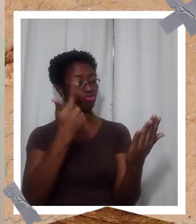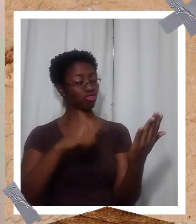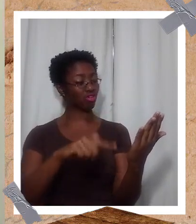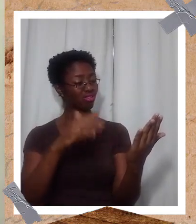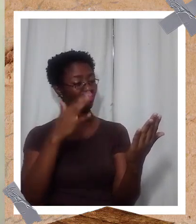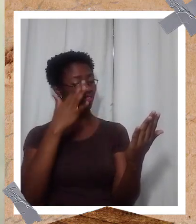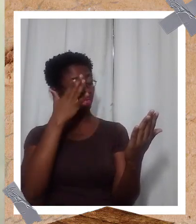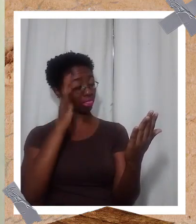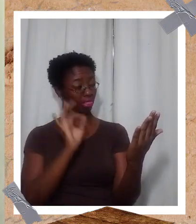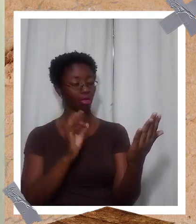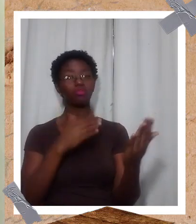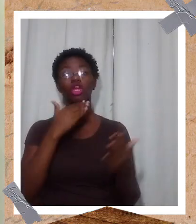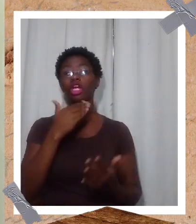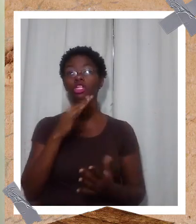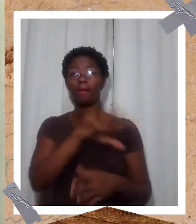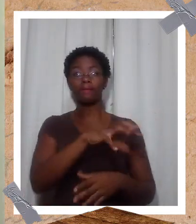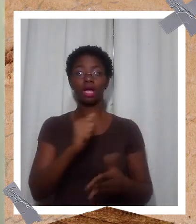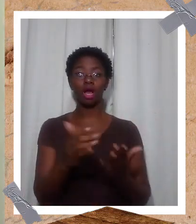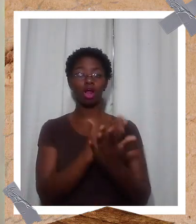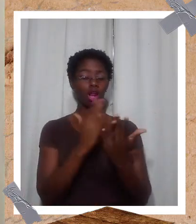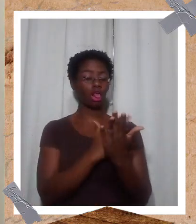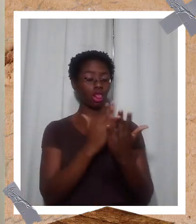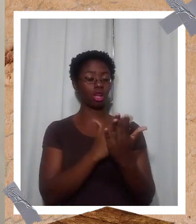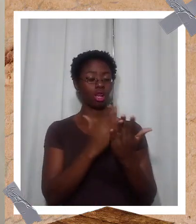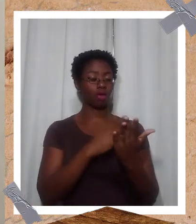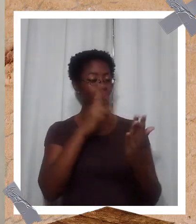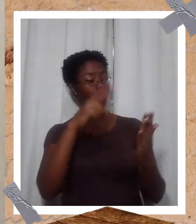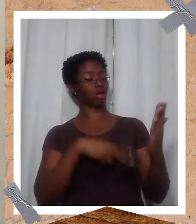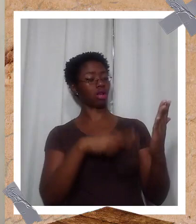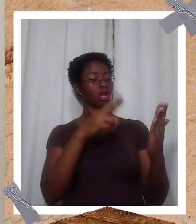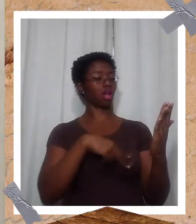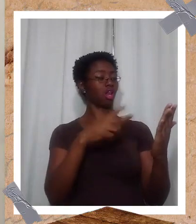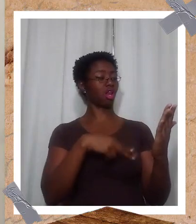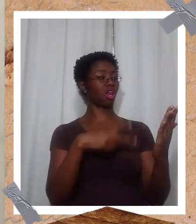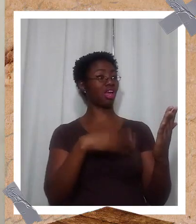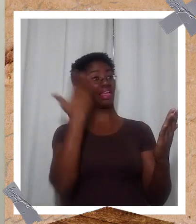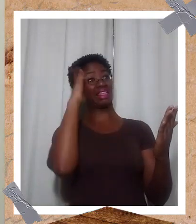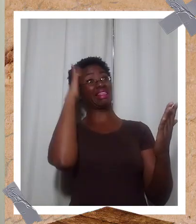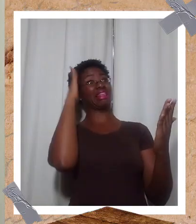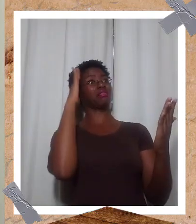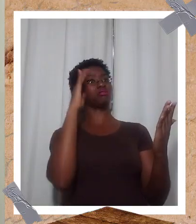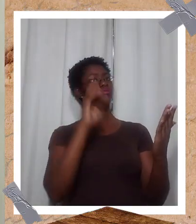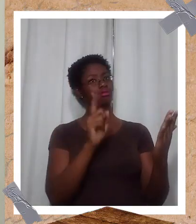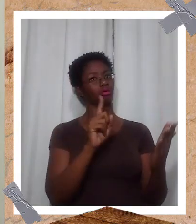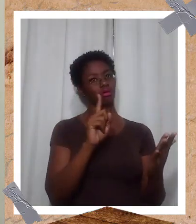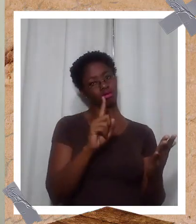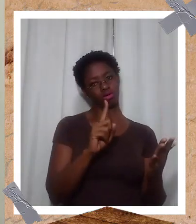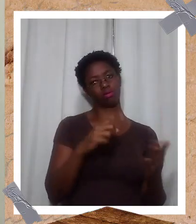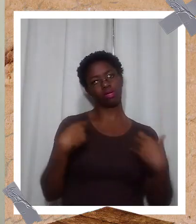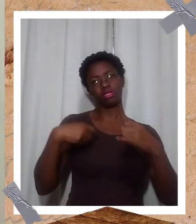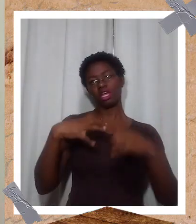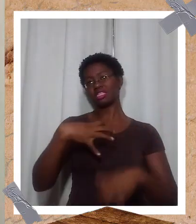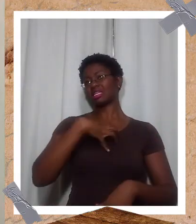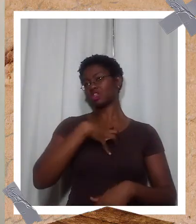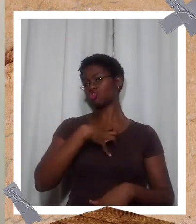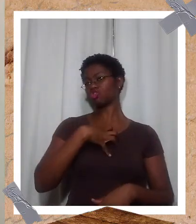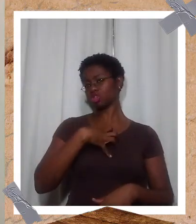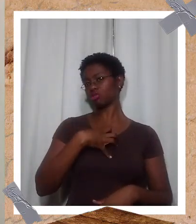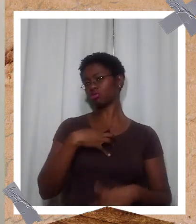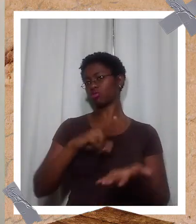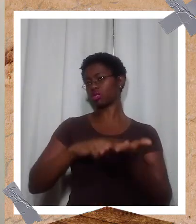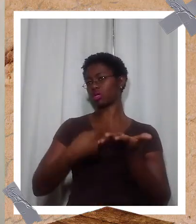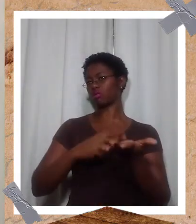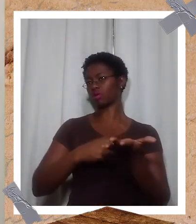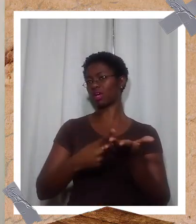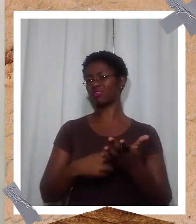livro achando que você vai começar a ler. Você tem que entrar, você tem que sentir o livro. E aí, acho que era a 5ª vez que eu estava tentando ler aquele livro, mas